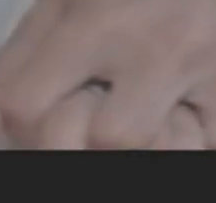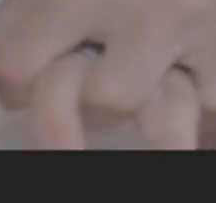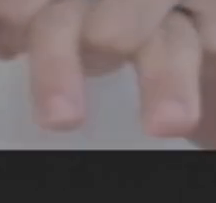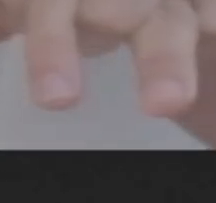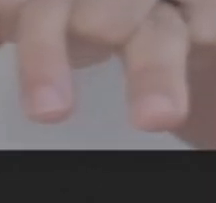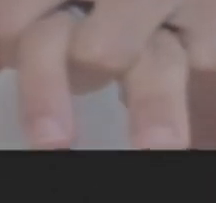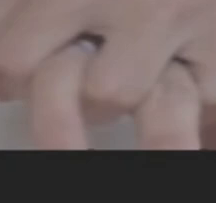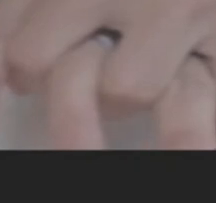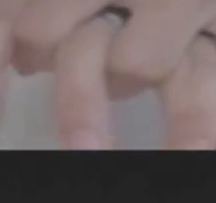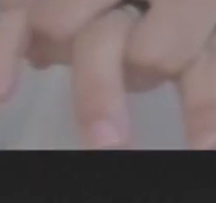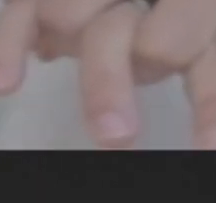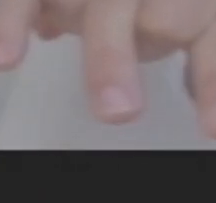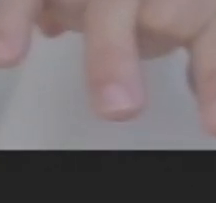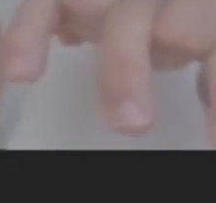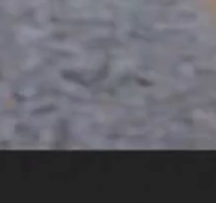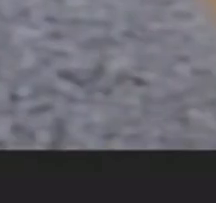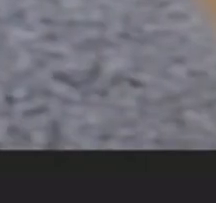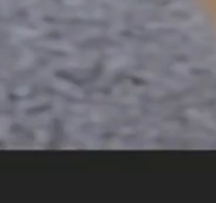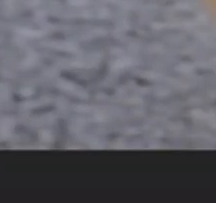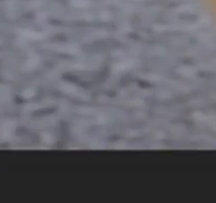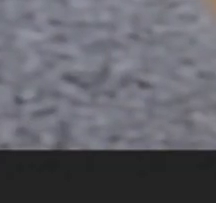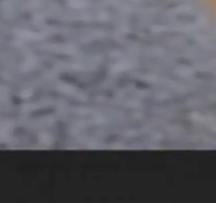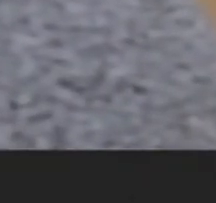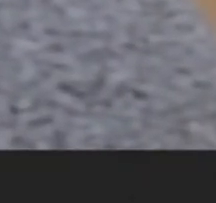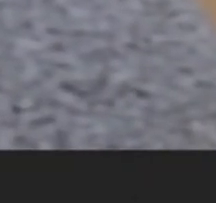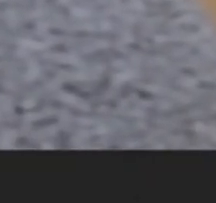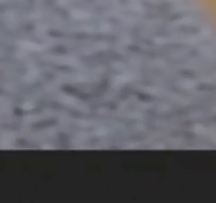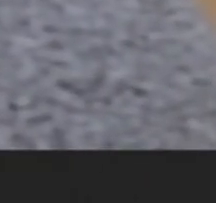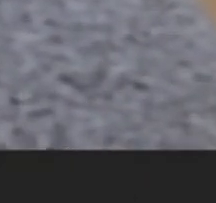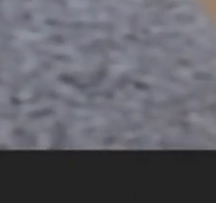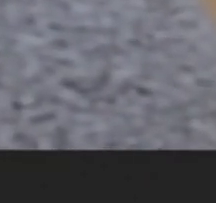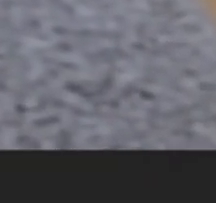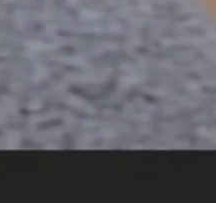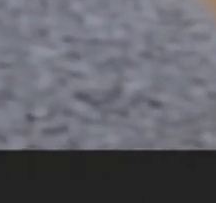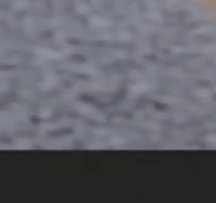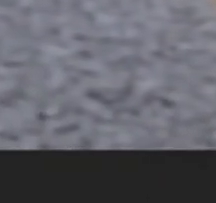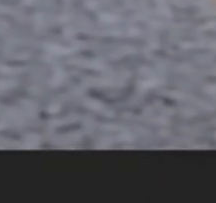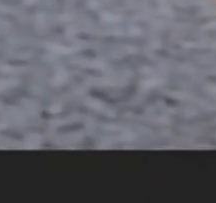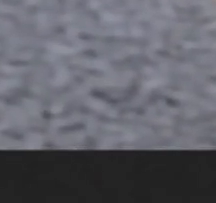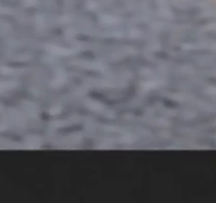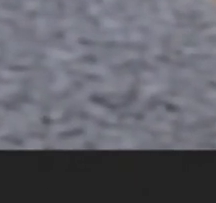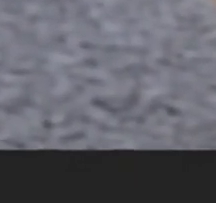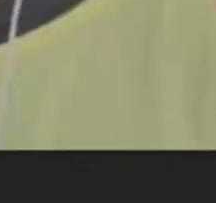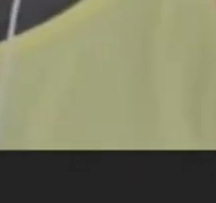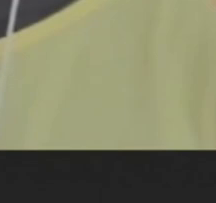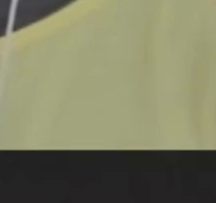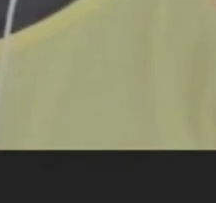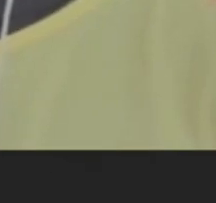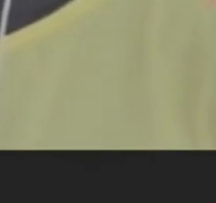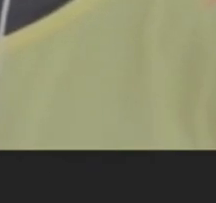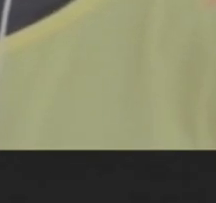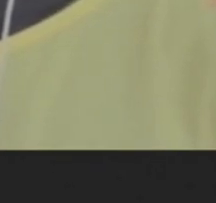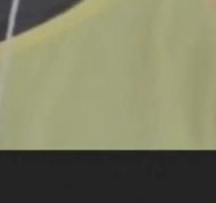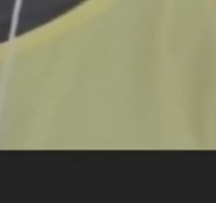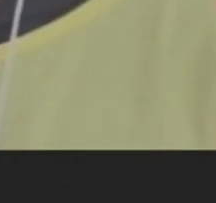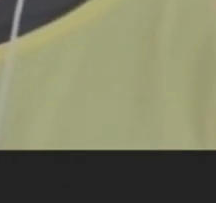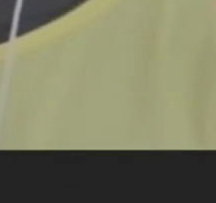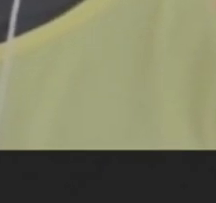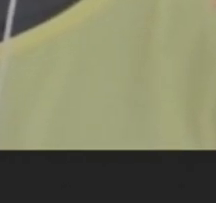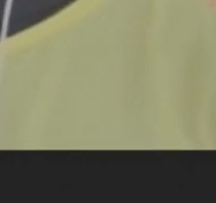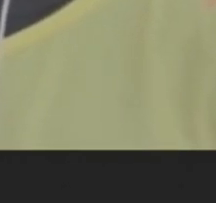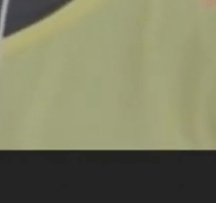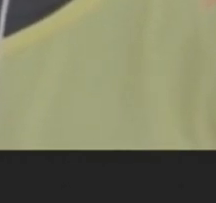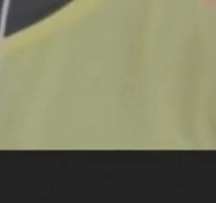saúde período da tarde nós vamos trabalhar numa escola aqui do município com é uma